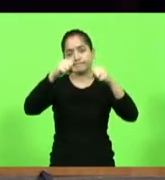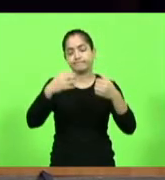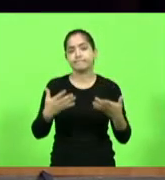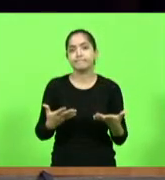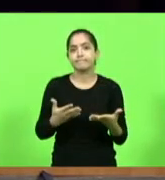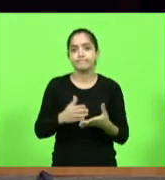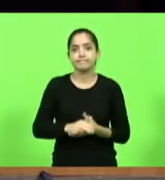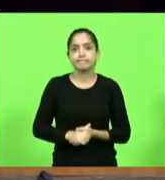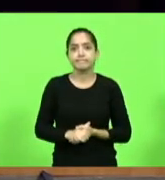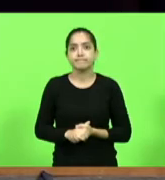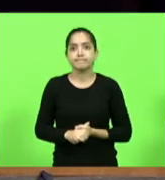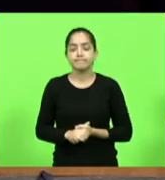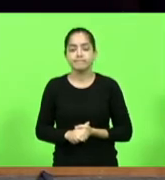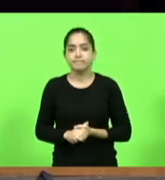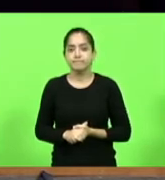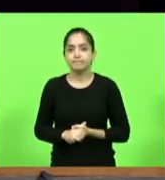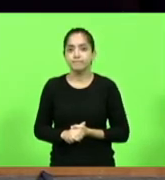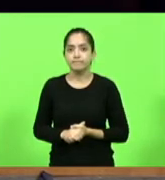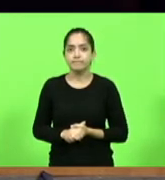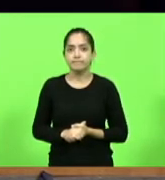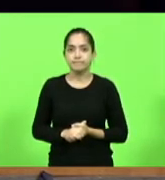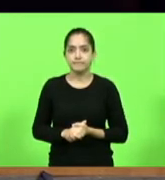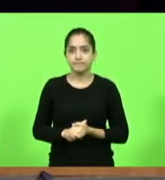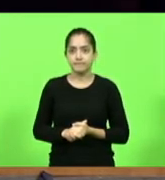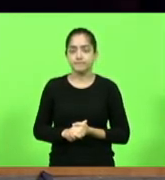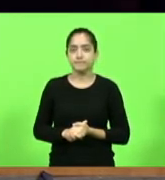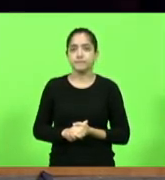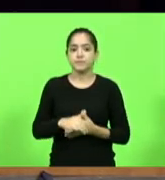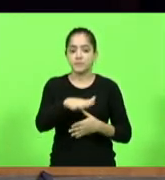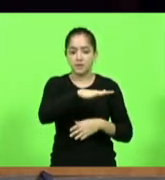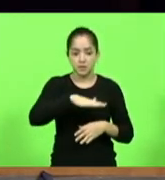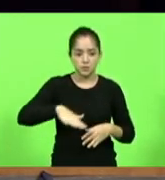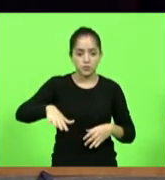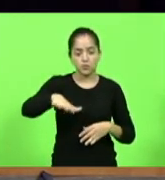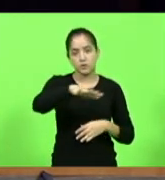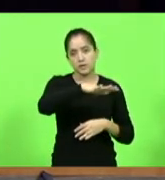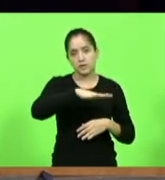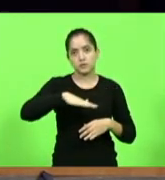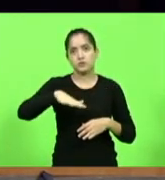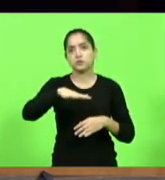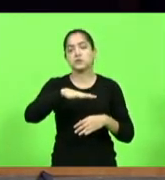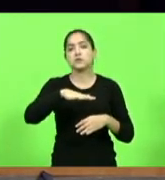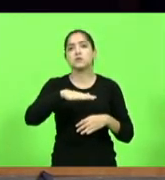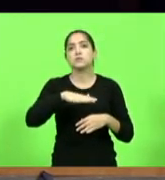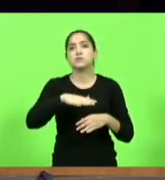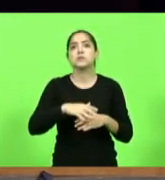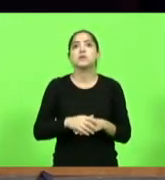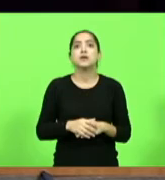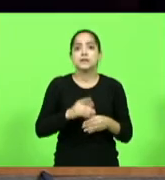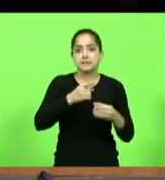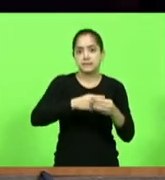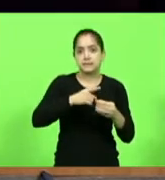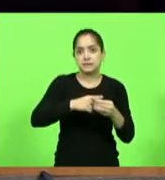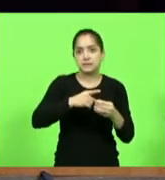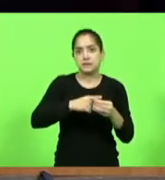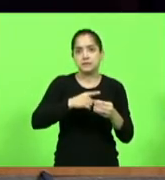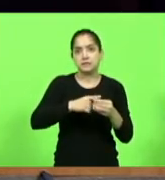da energia que abastece toda a regional de Videira e